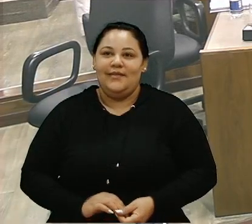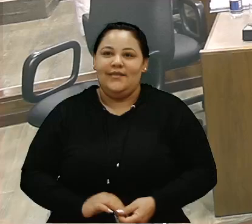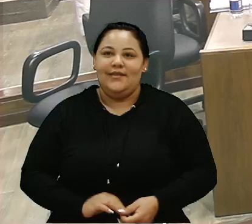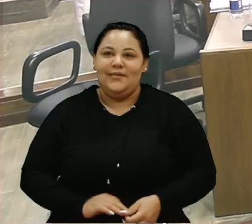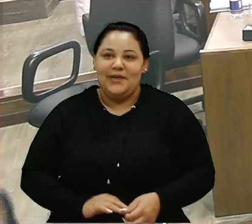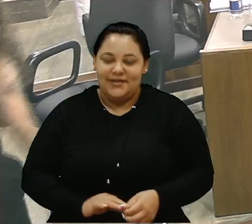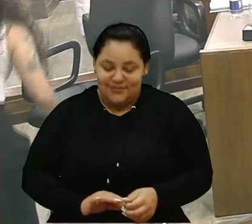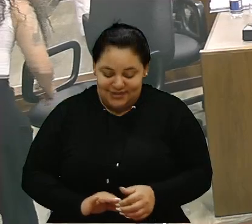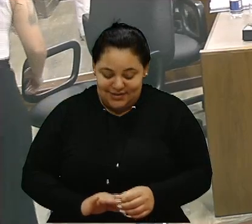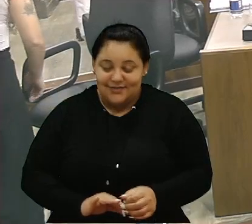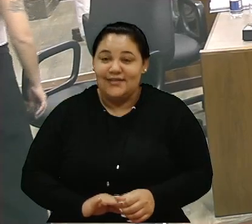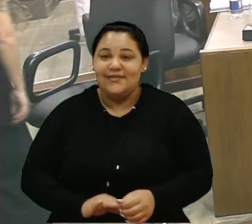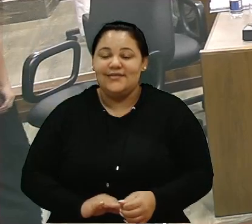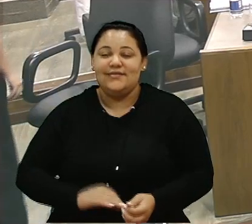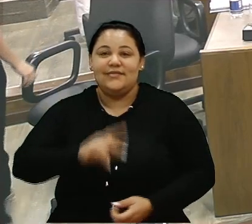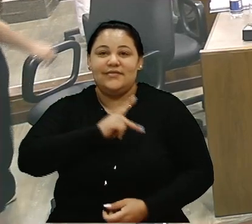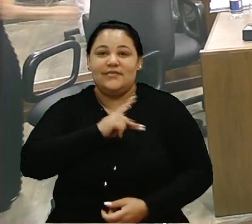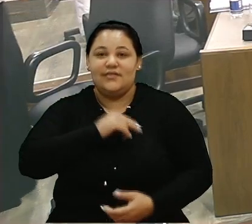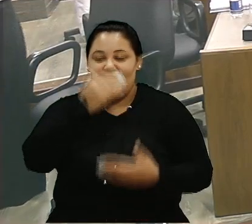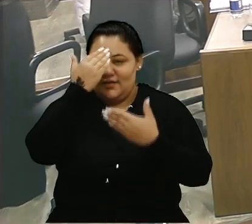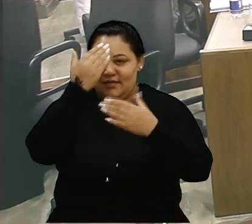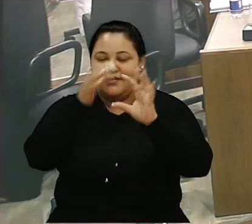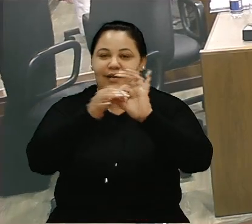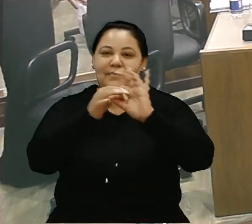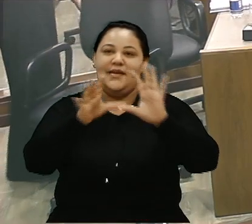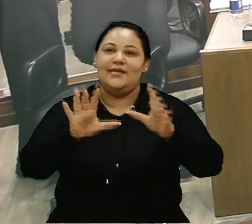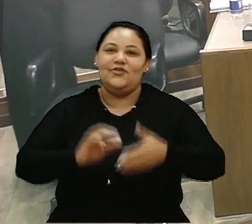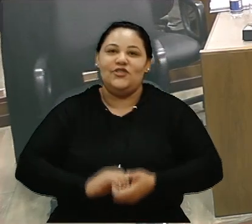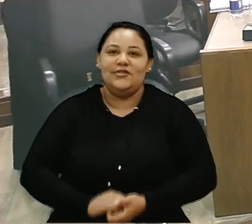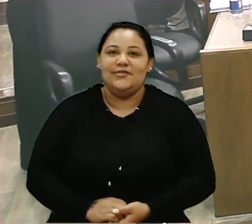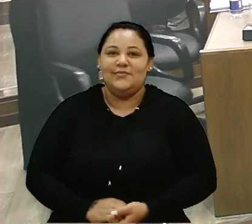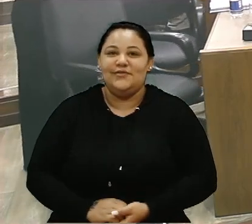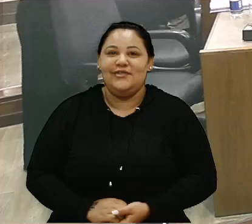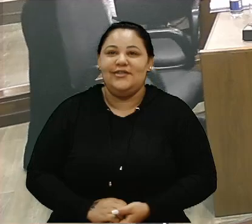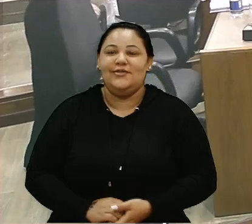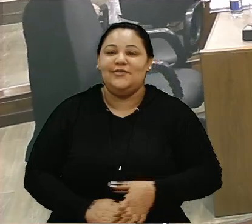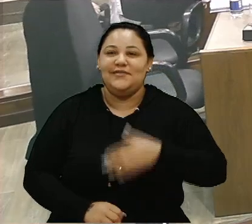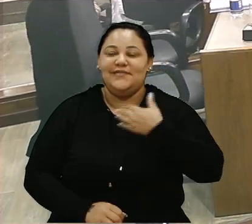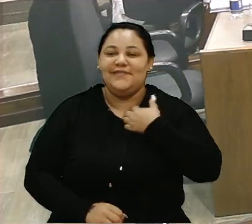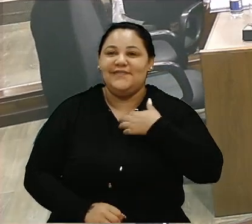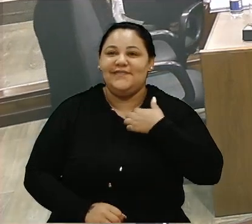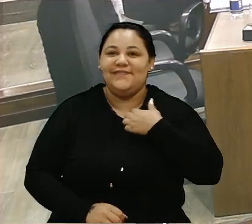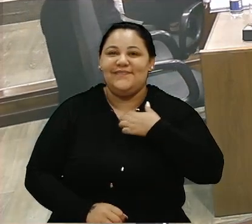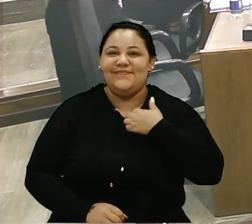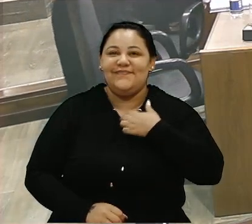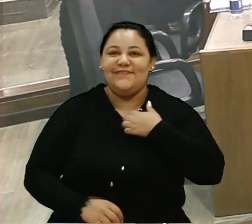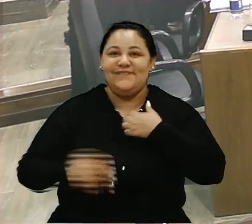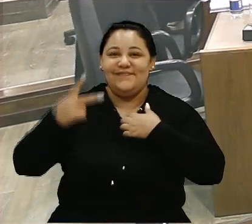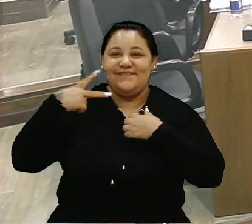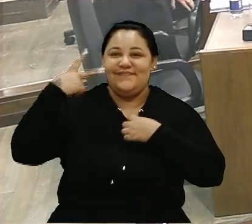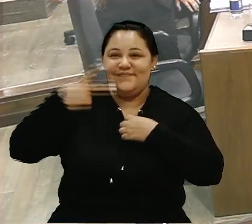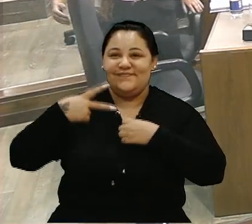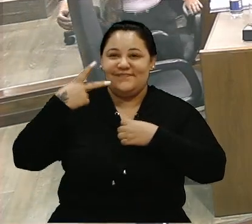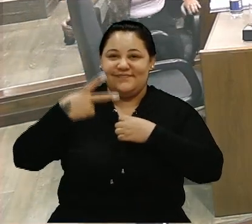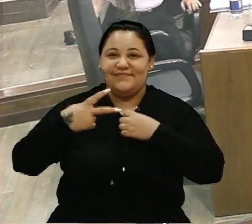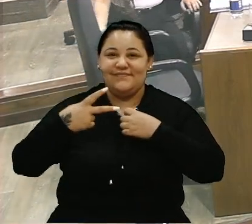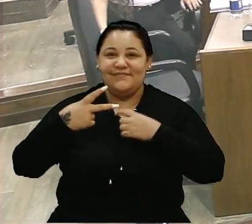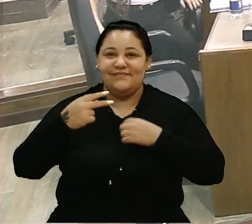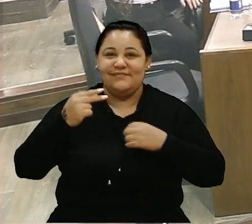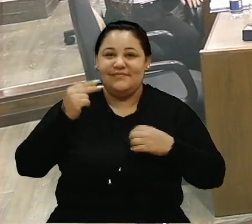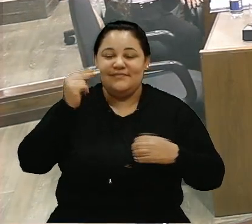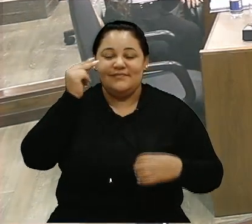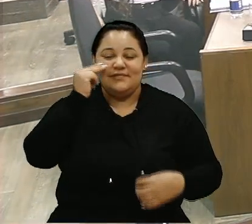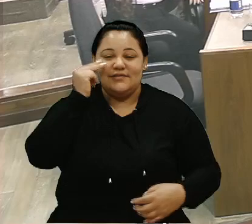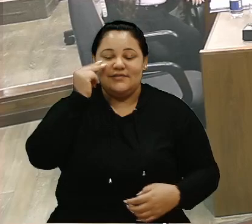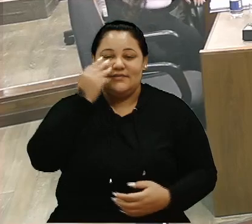Senhor presidente, eu agradeço e abro mão. Obrigado pela presteza, caro vereador. Vereador